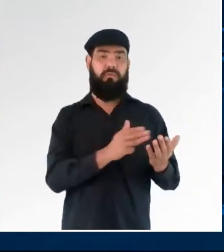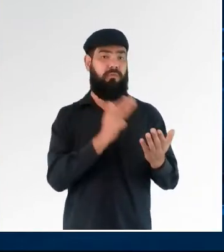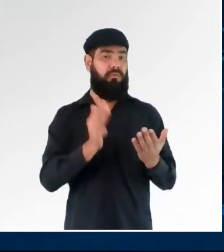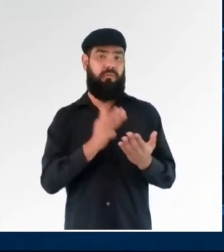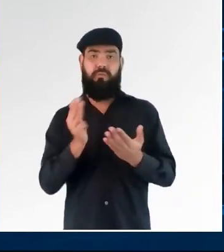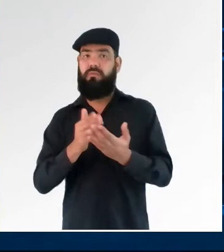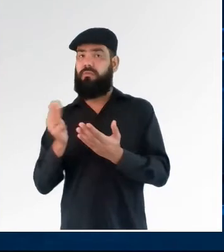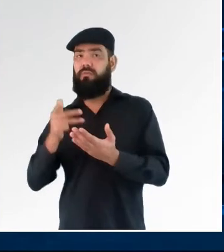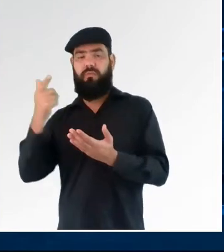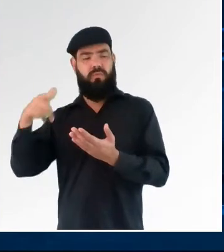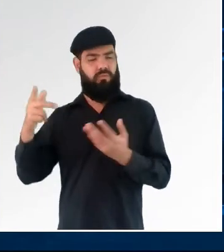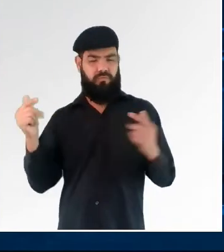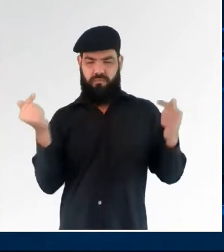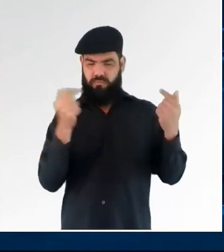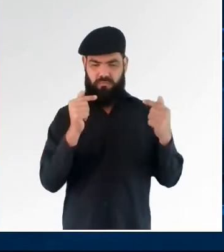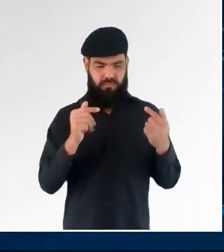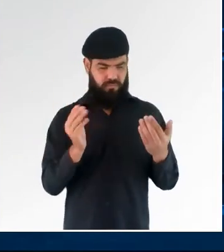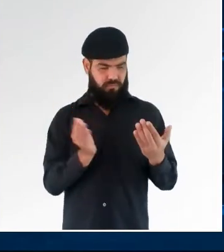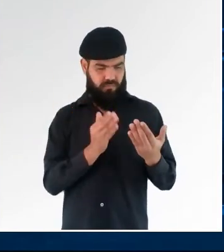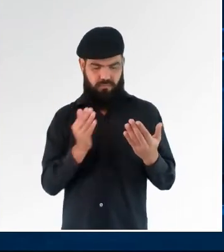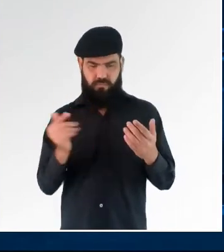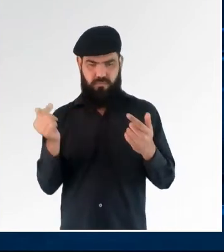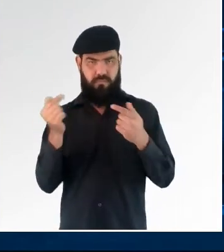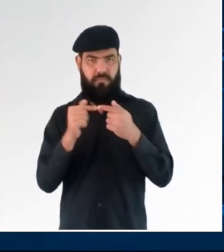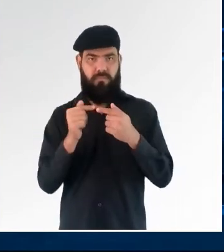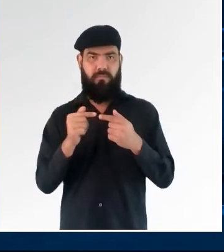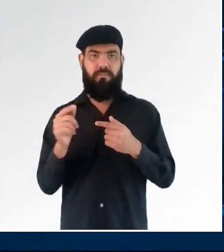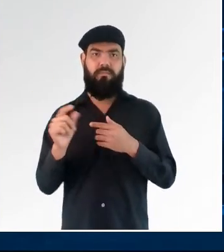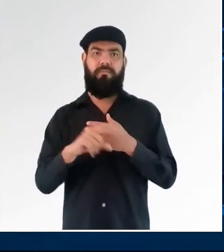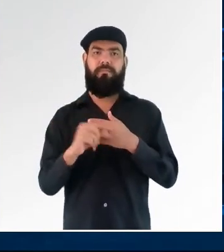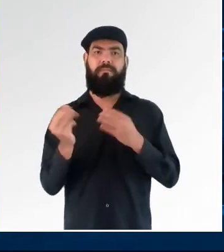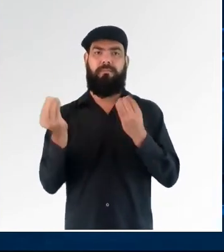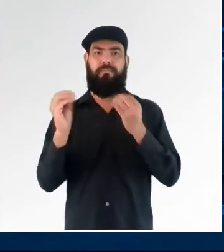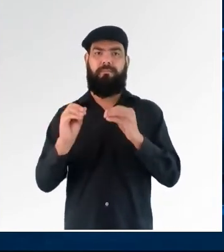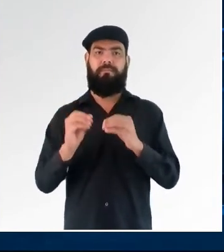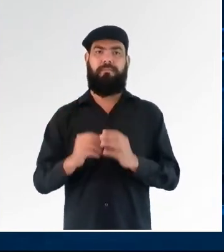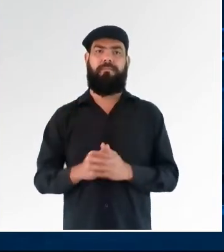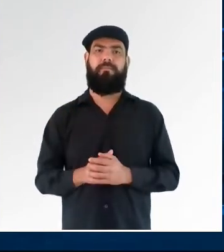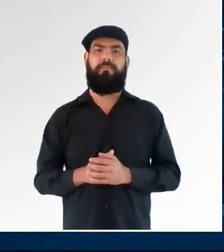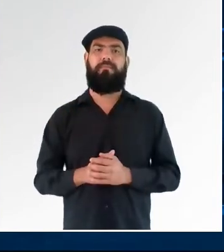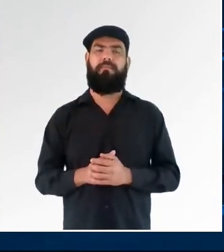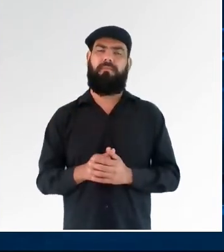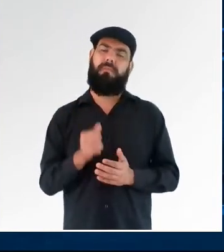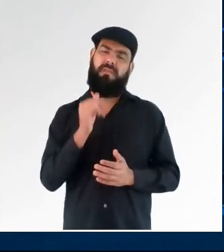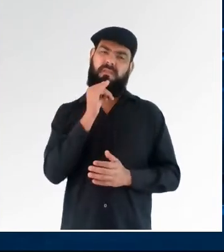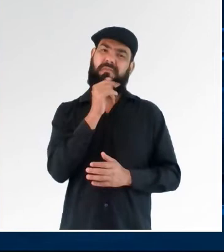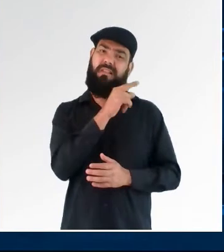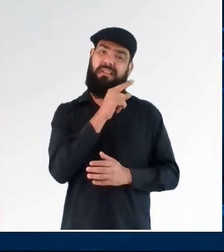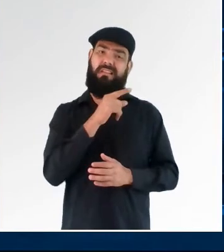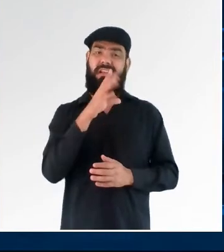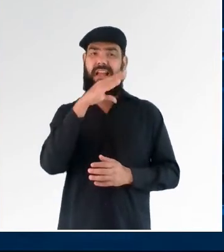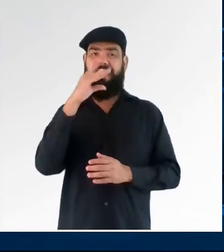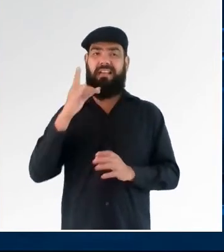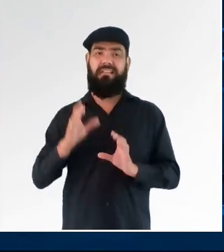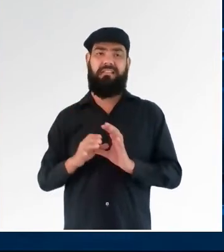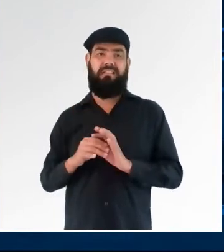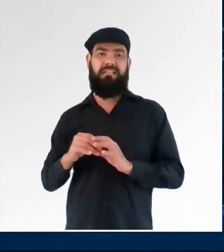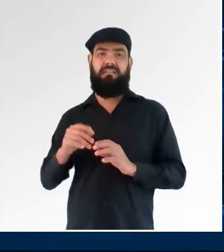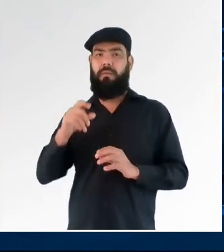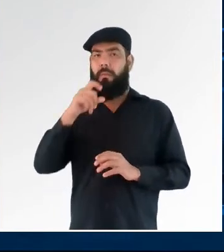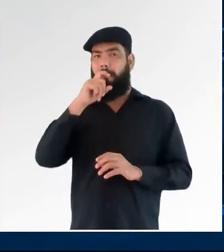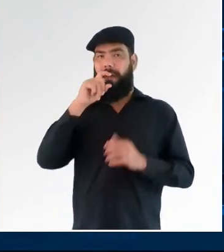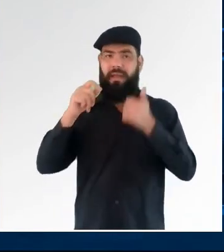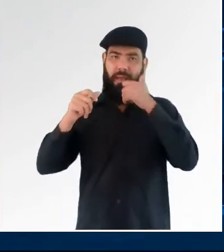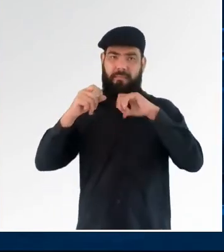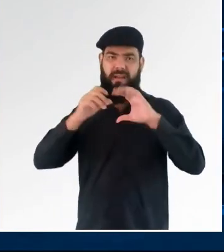Então, Dickens trata muito aí dessa situação de crianças abandonadas e tudo mais, então ele faz essa relação com a história da pintora